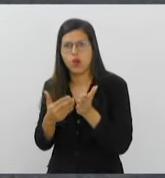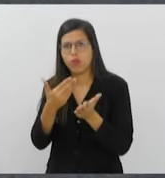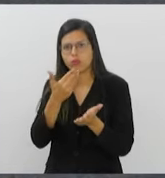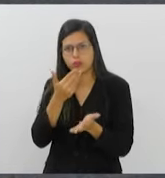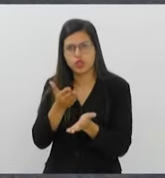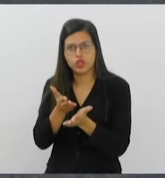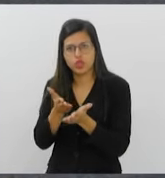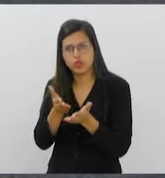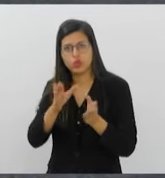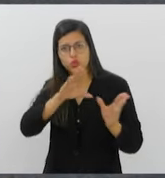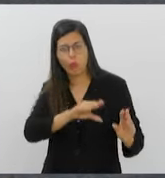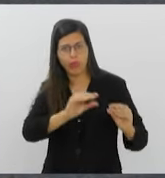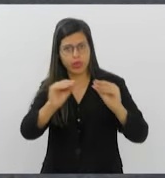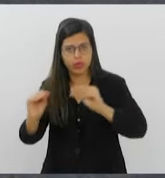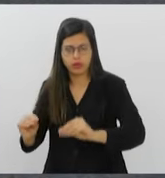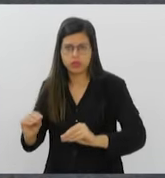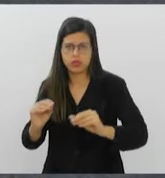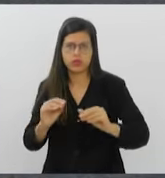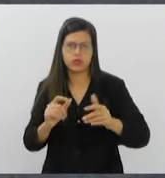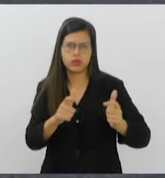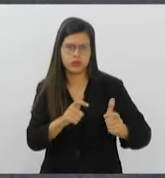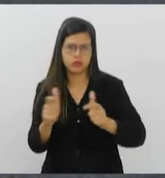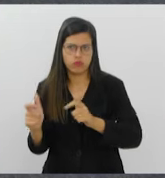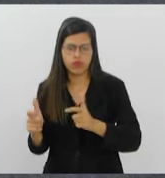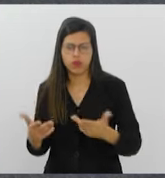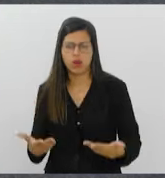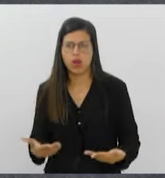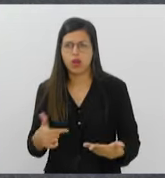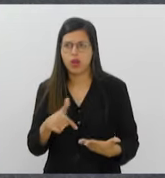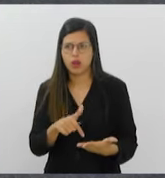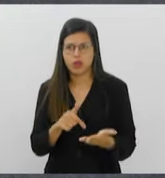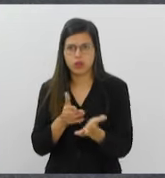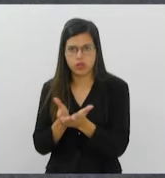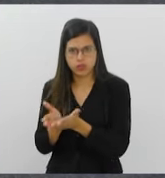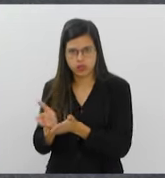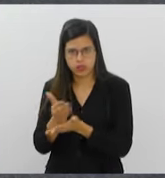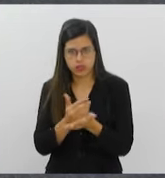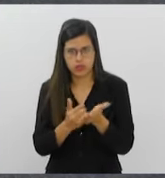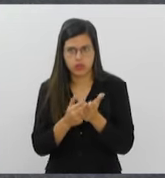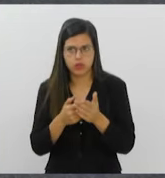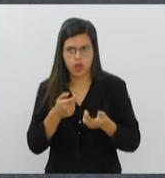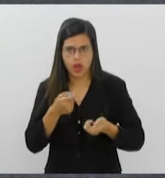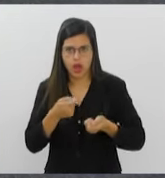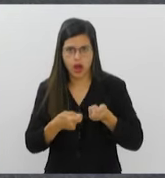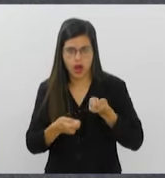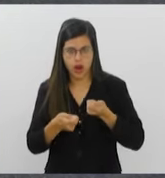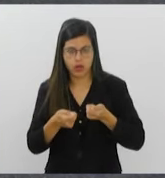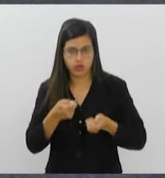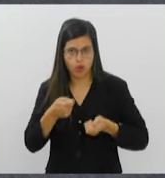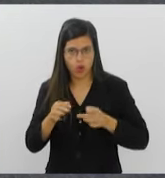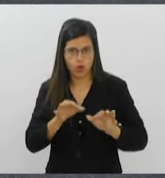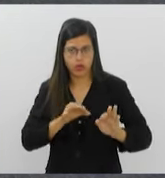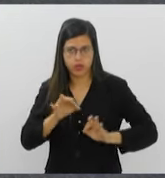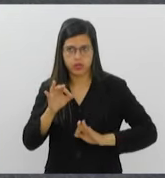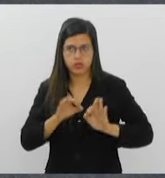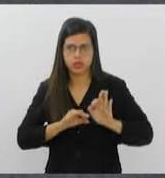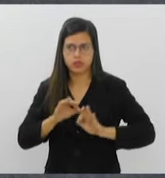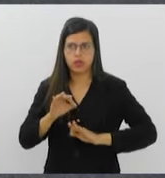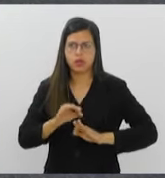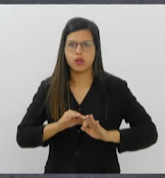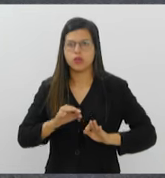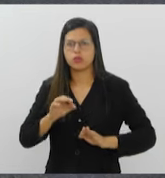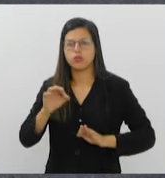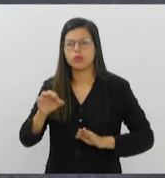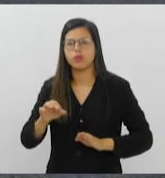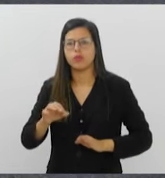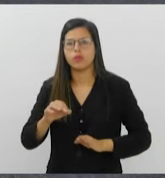de remoção e que esse banco seja administrado pela órgão de pessoal